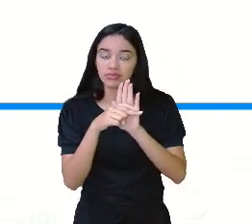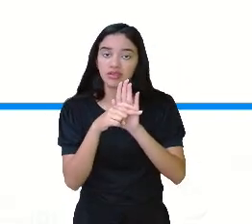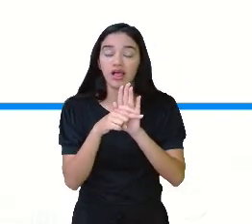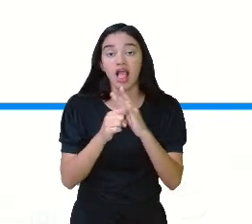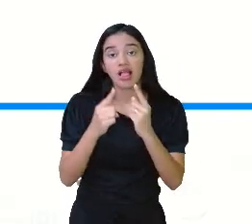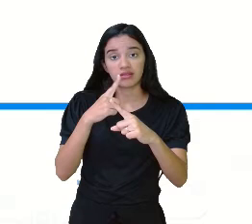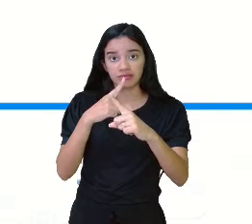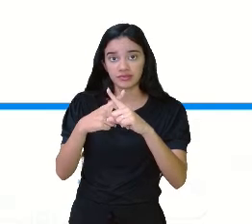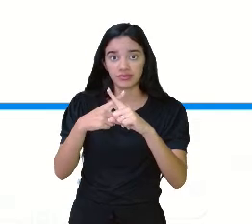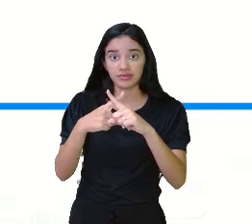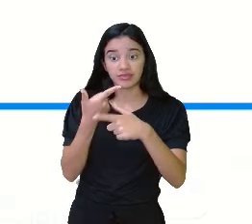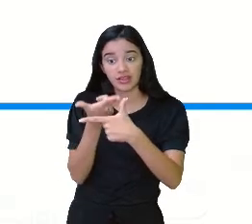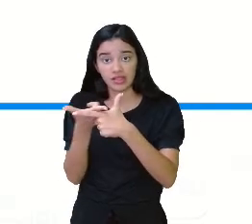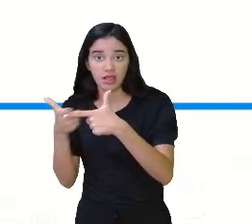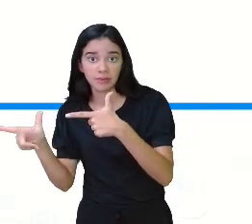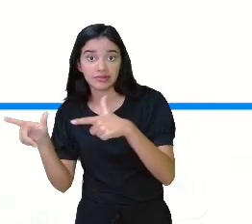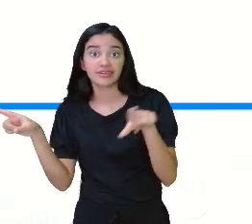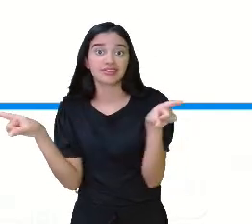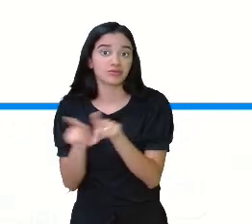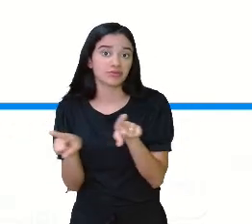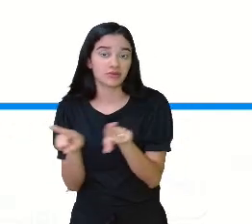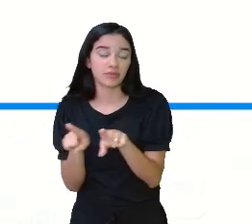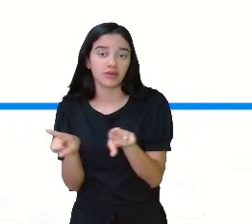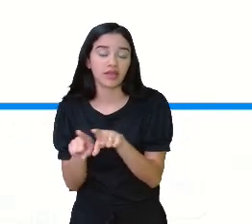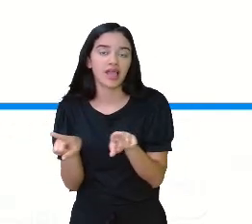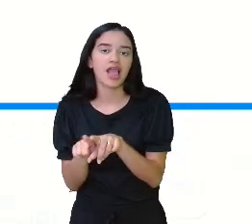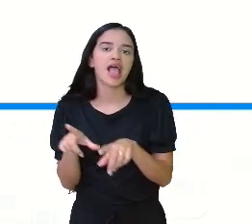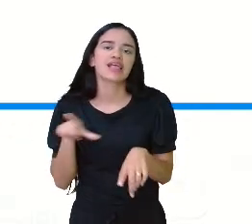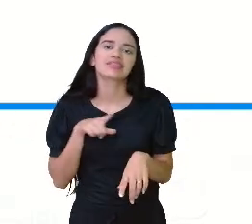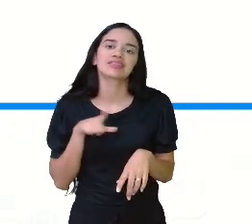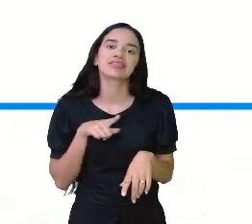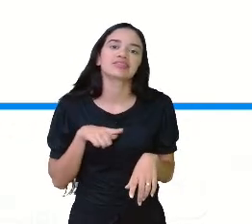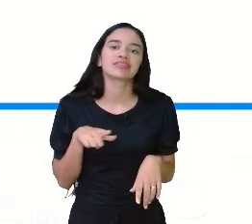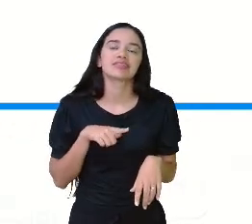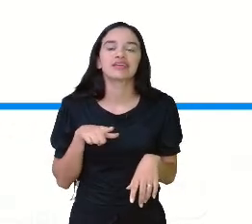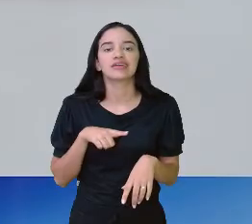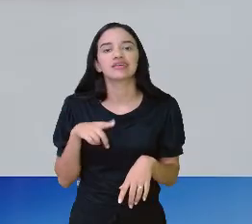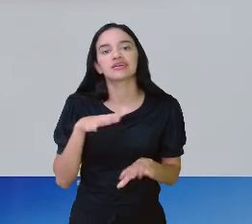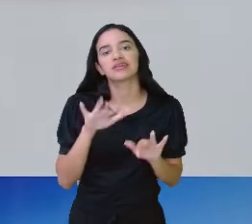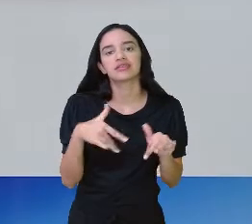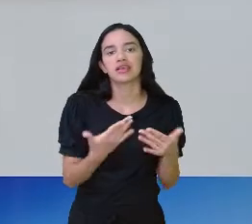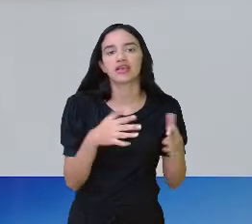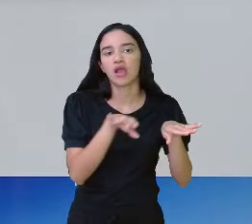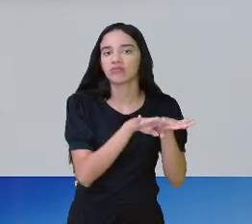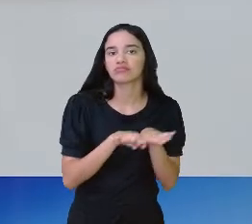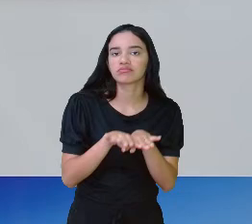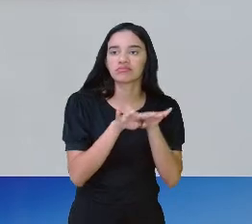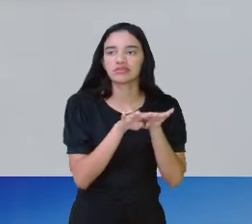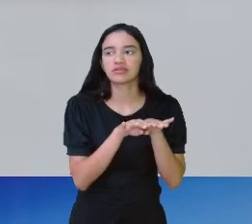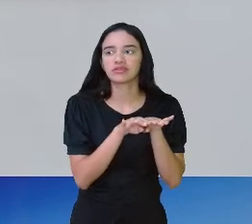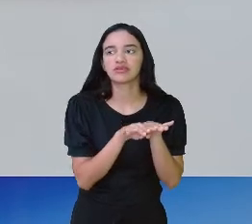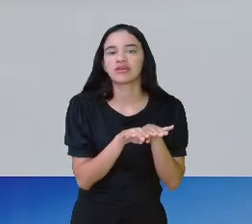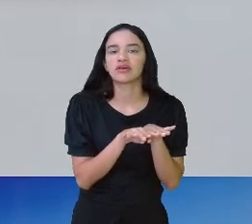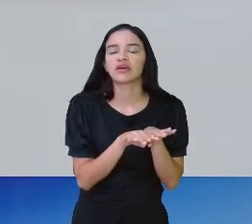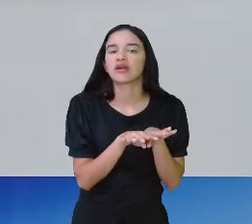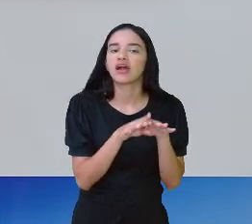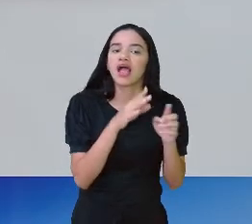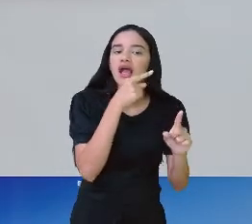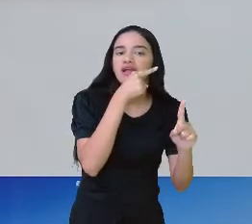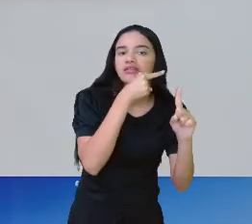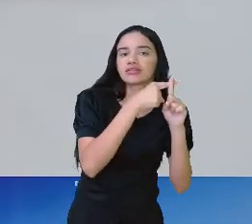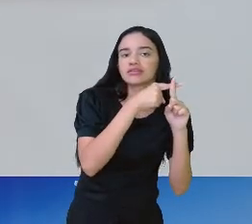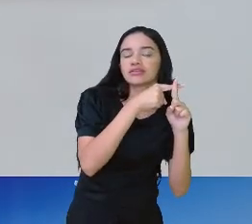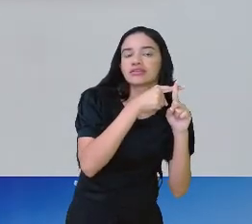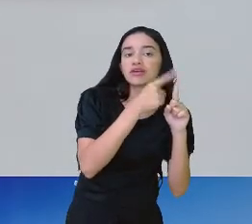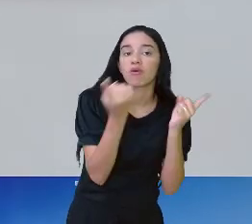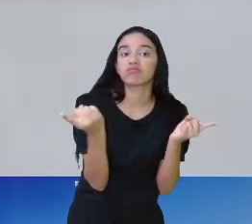da multiplicação e da divisão. Aí a gente tem os pares, tá? A gente tem os pares. Adição